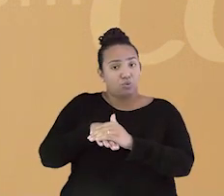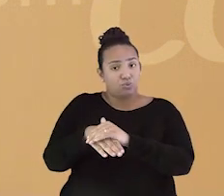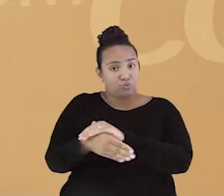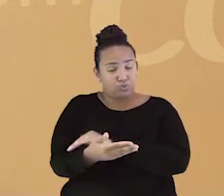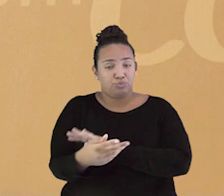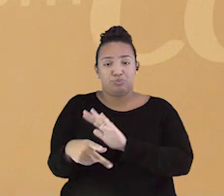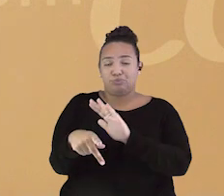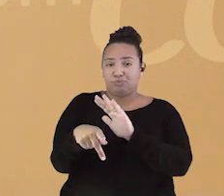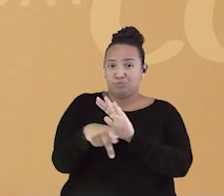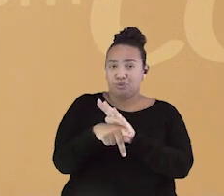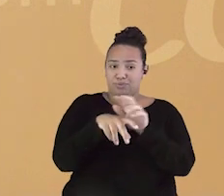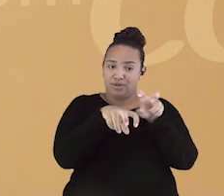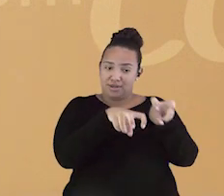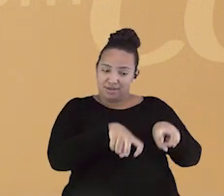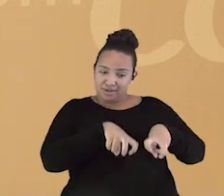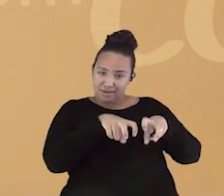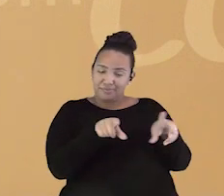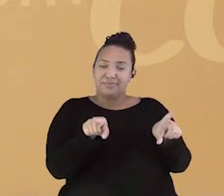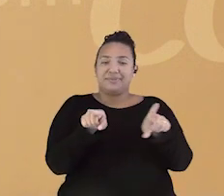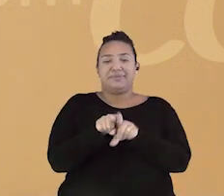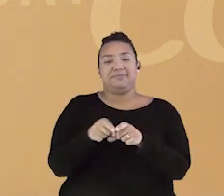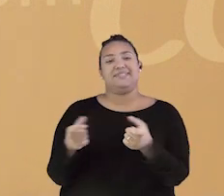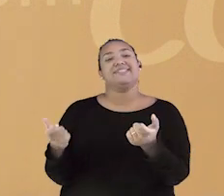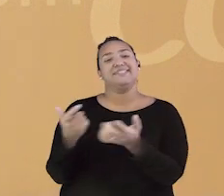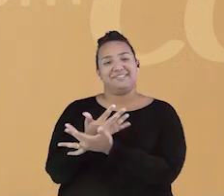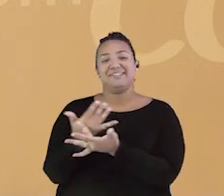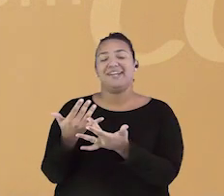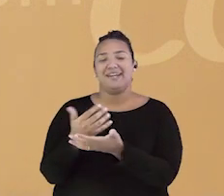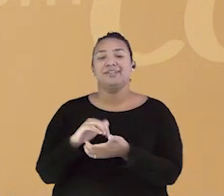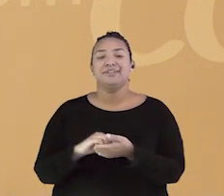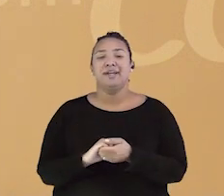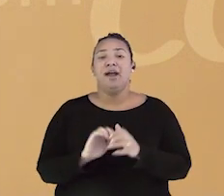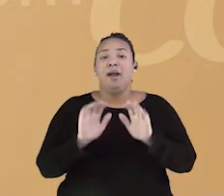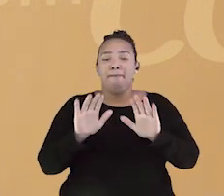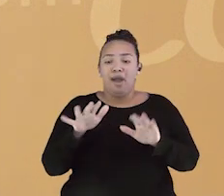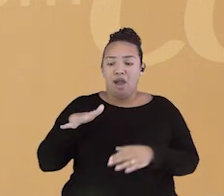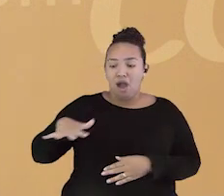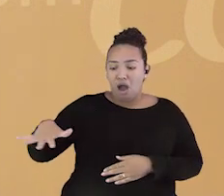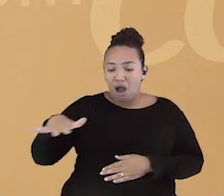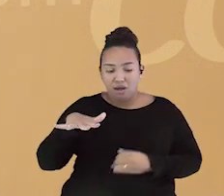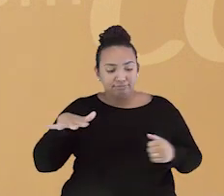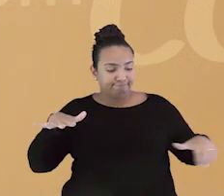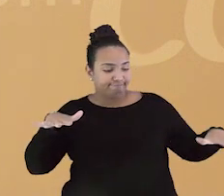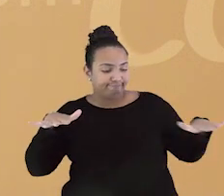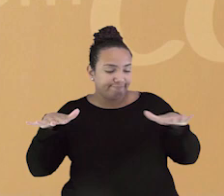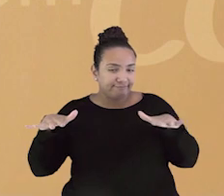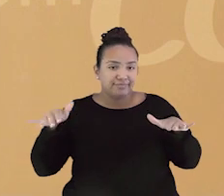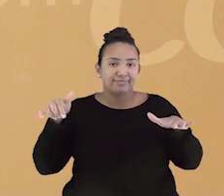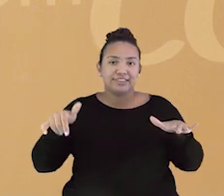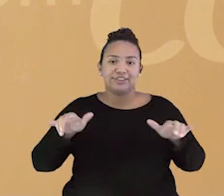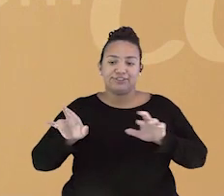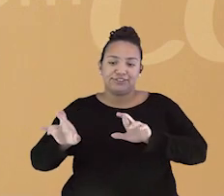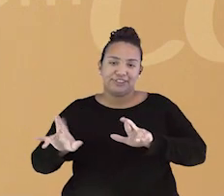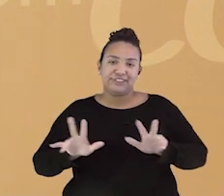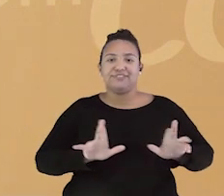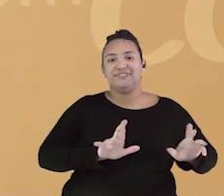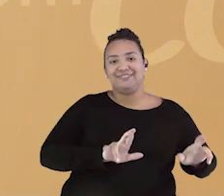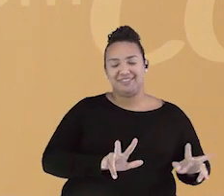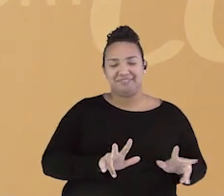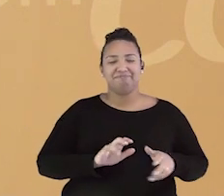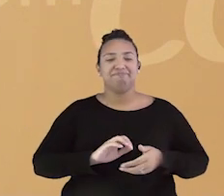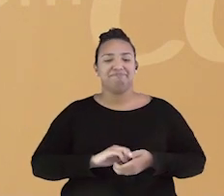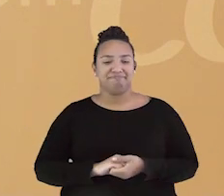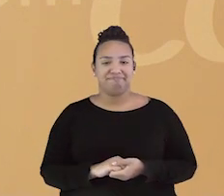campo quanto na cidade. Mas as diferenças de espaço são o que delimitam as formas que as crianças brincam.